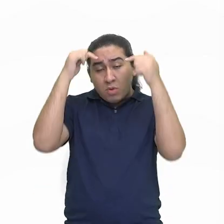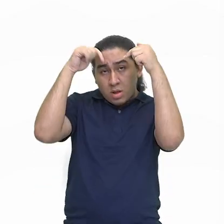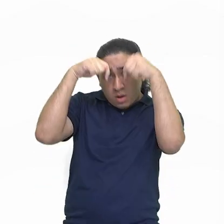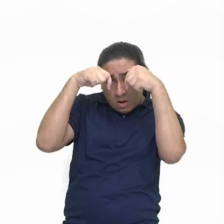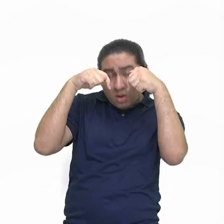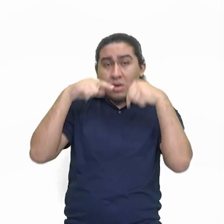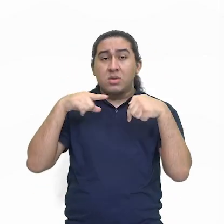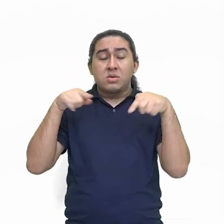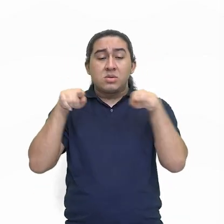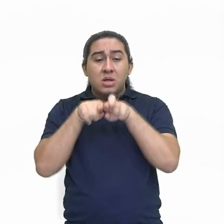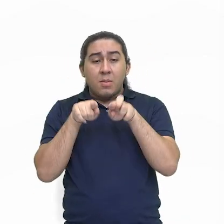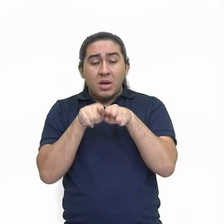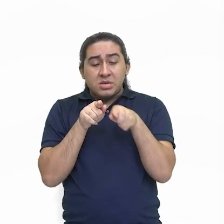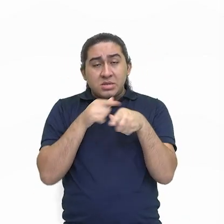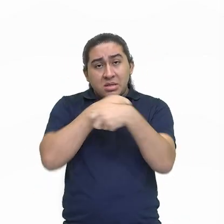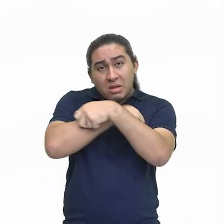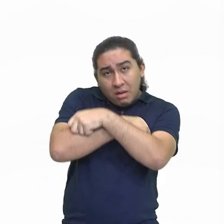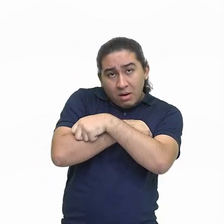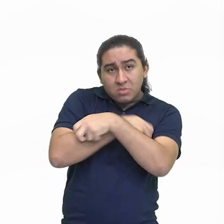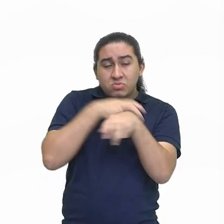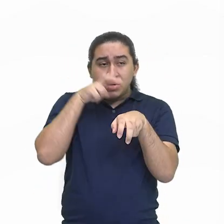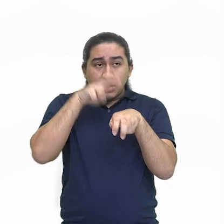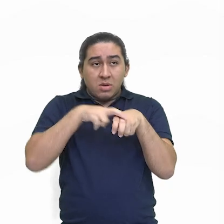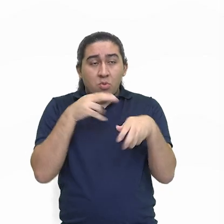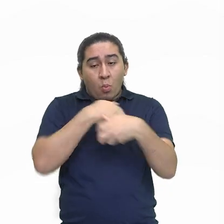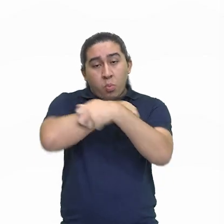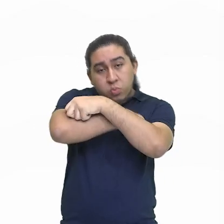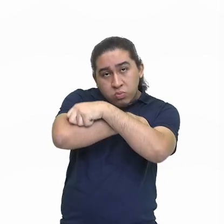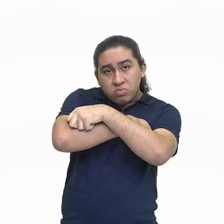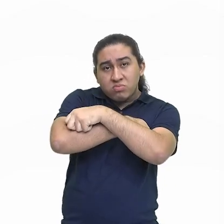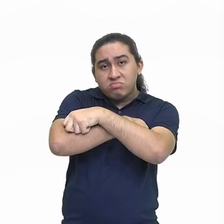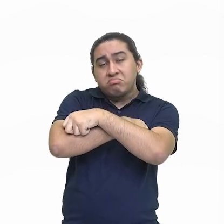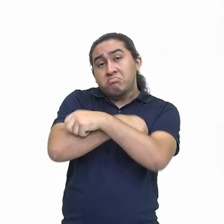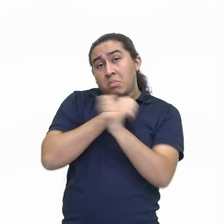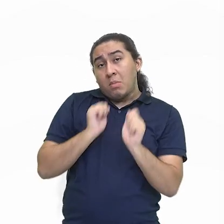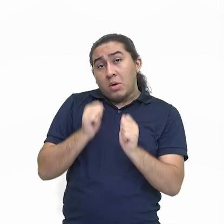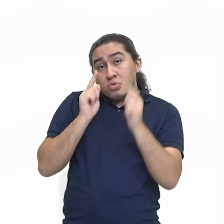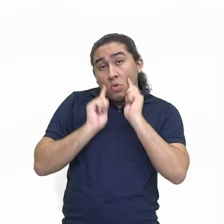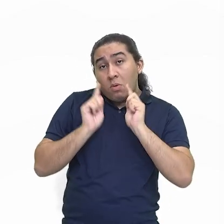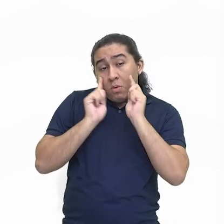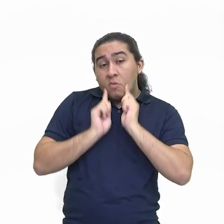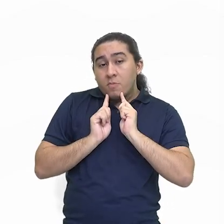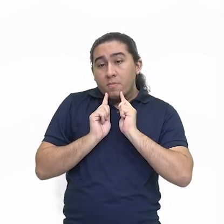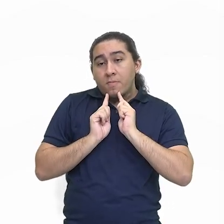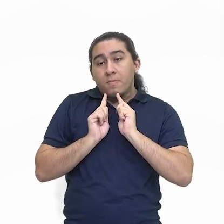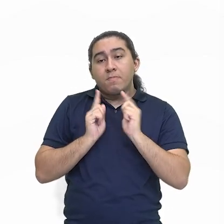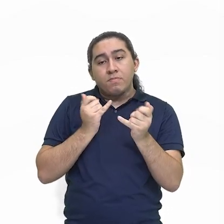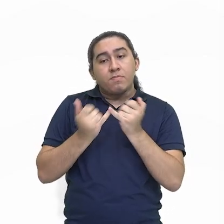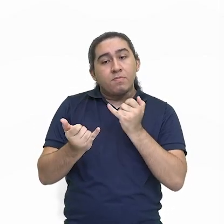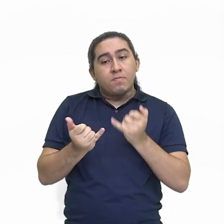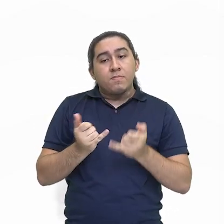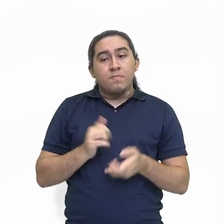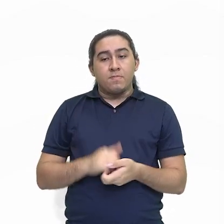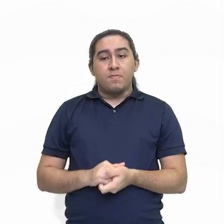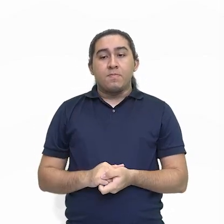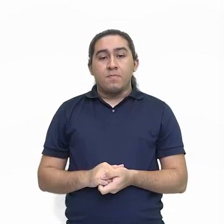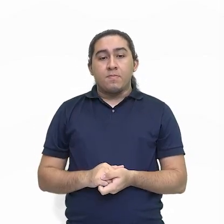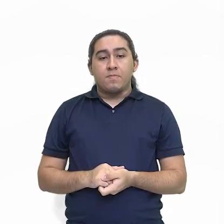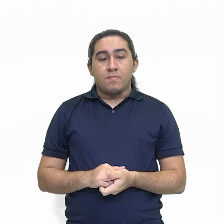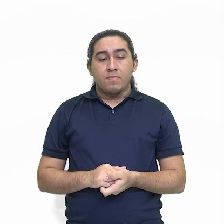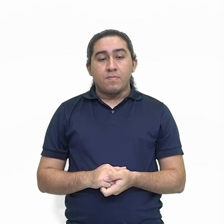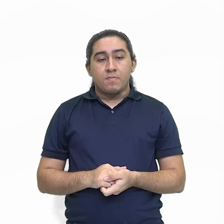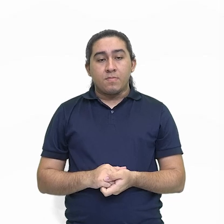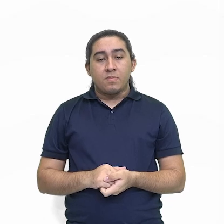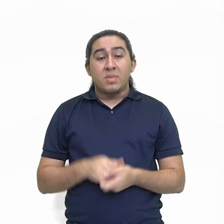de sentar, talvez ela esteja chorando, né? O fato é que a